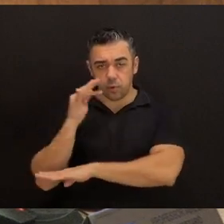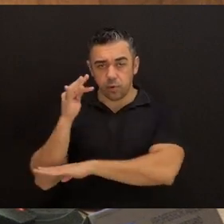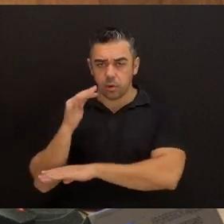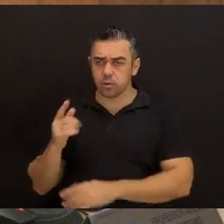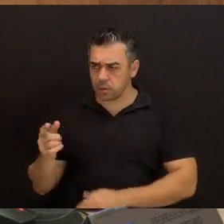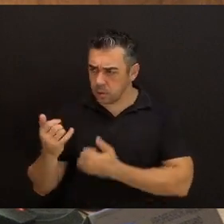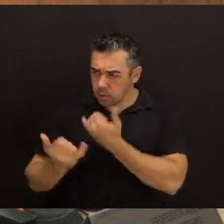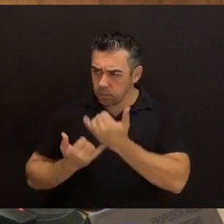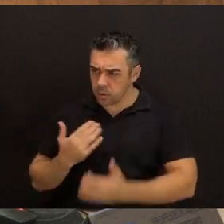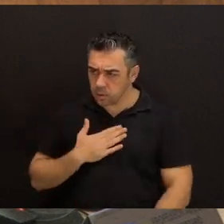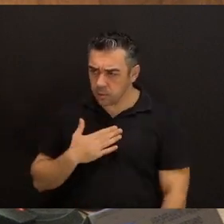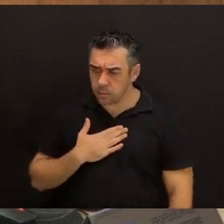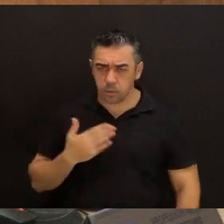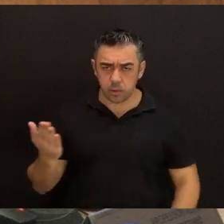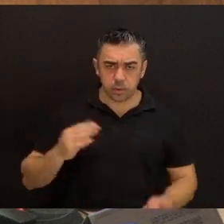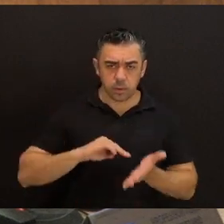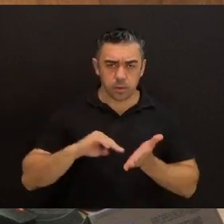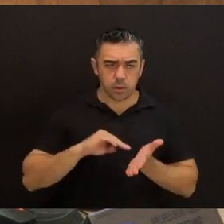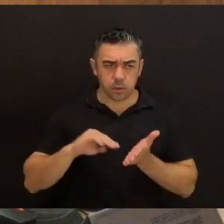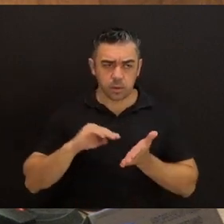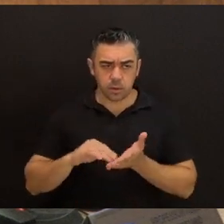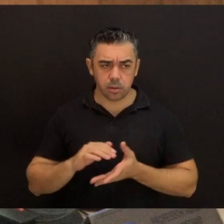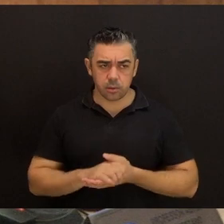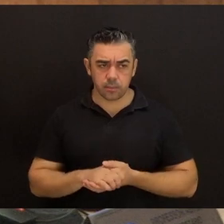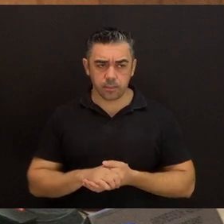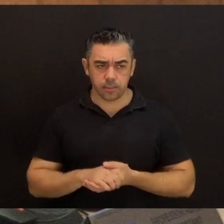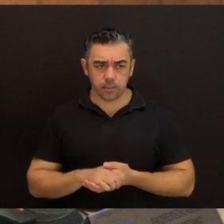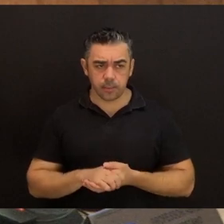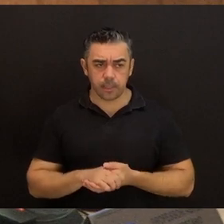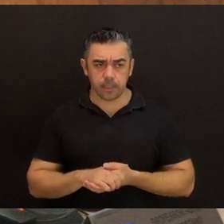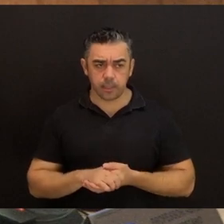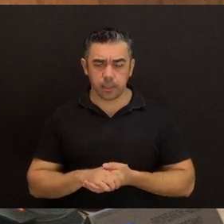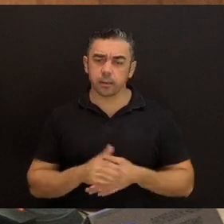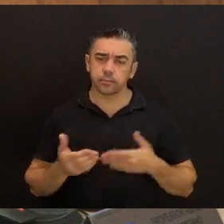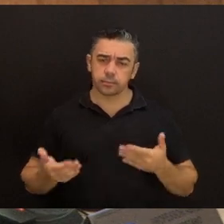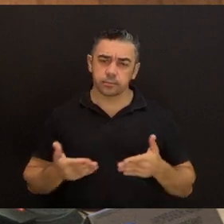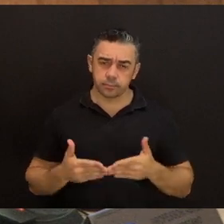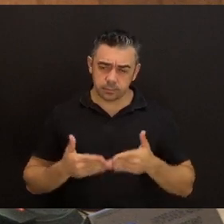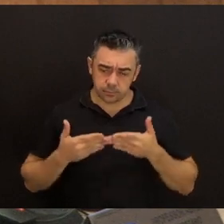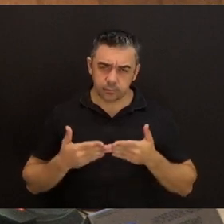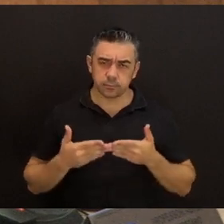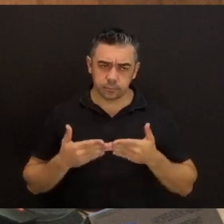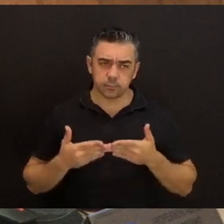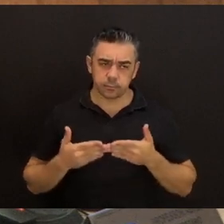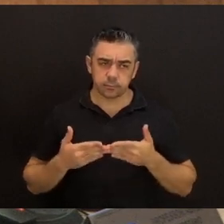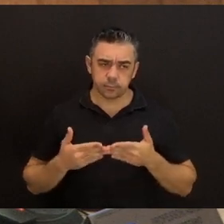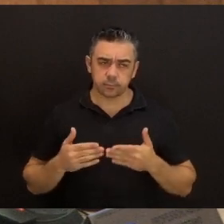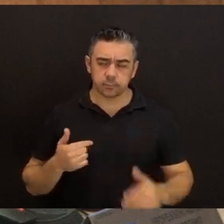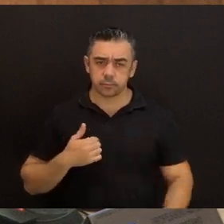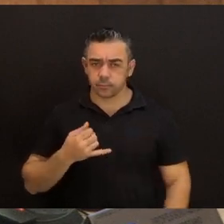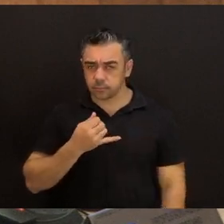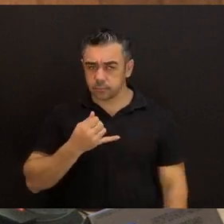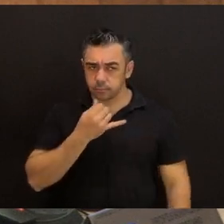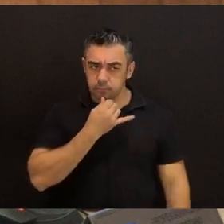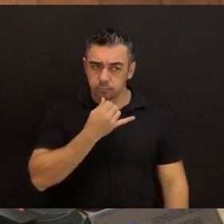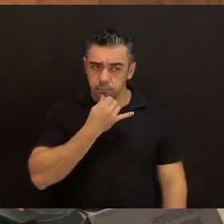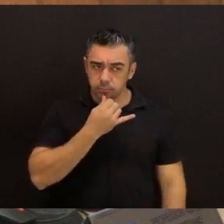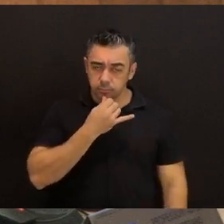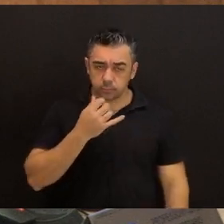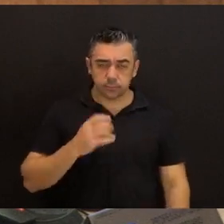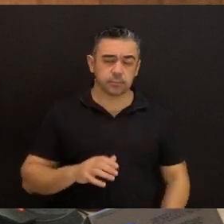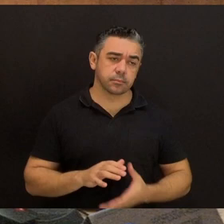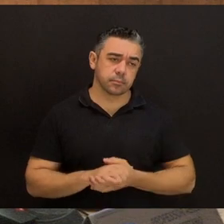Tá de brincadeira secretária tá de brincadeira então por favor né eu realmente fico muito triste é que